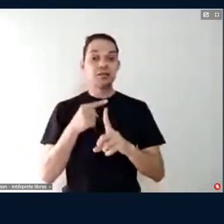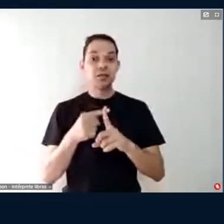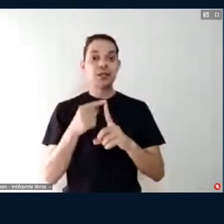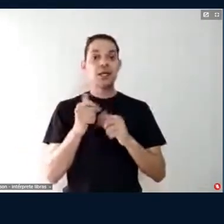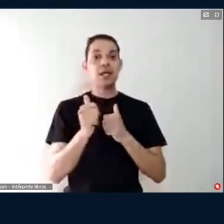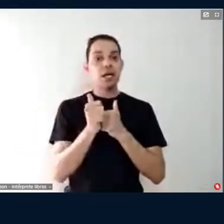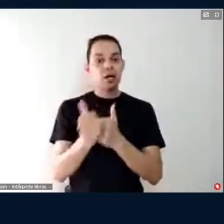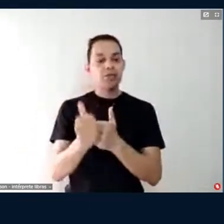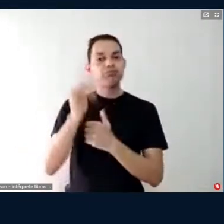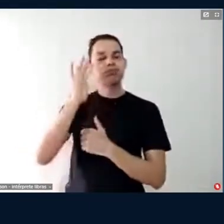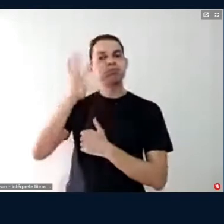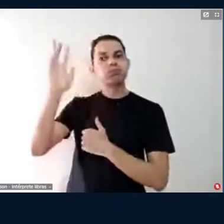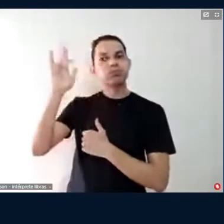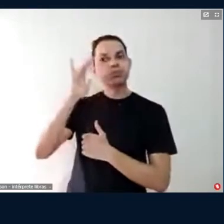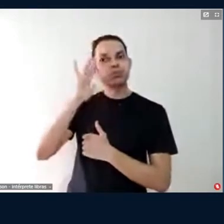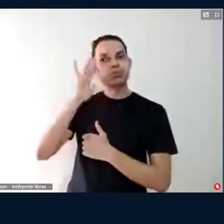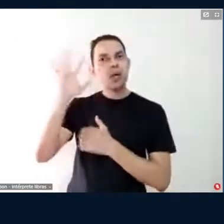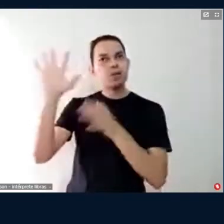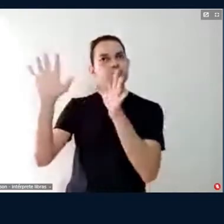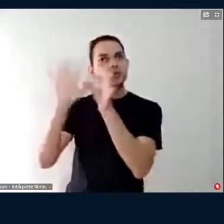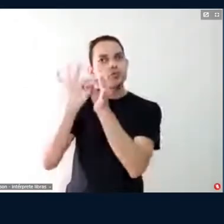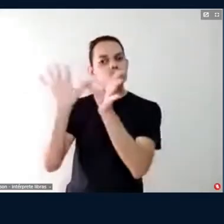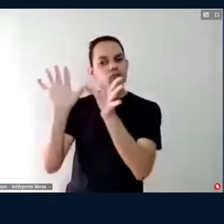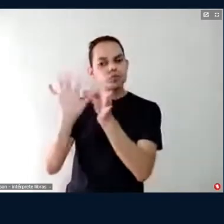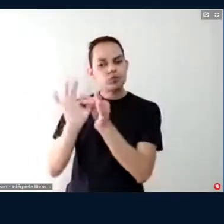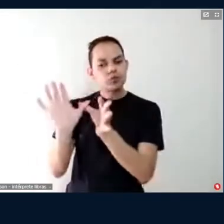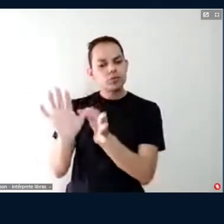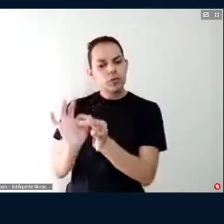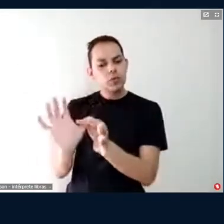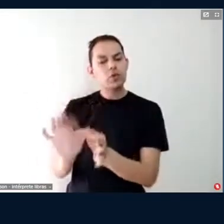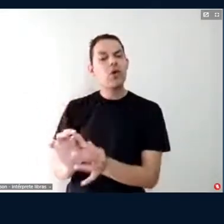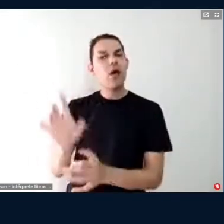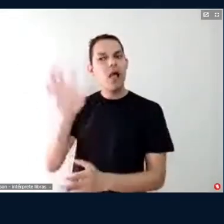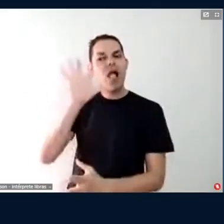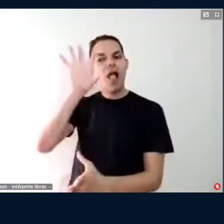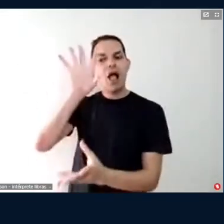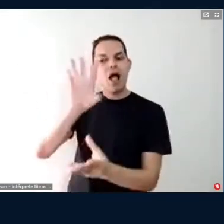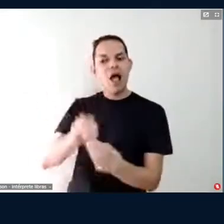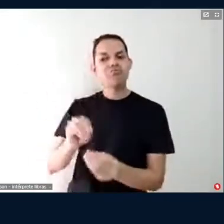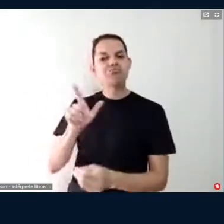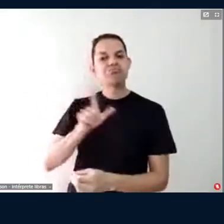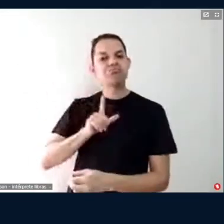de raciocínio desenvolvida no trabalho.